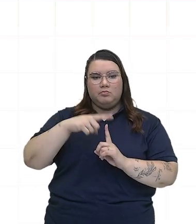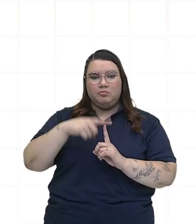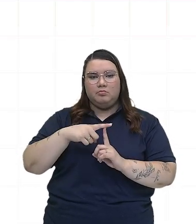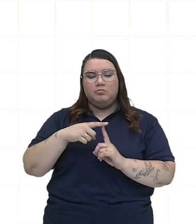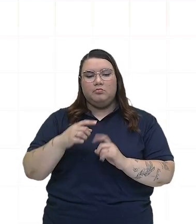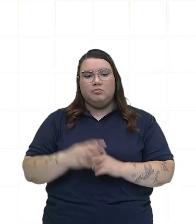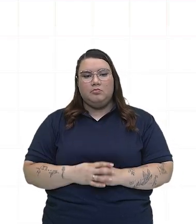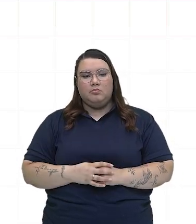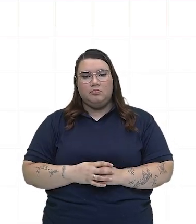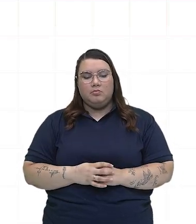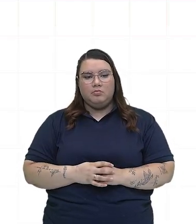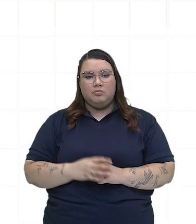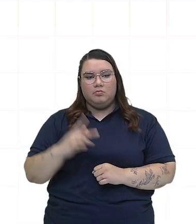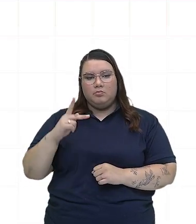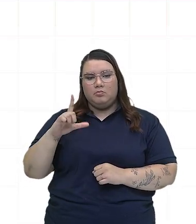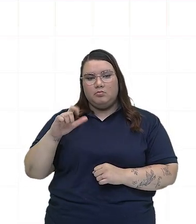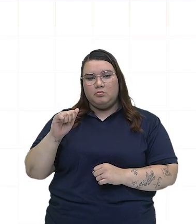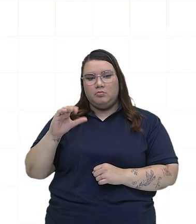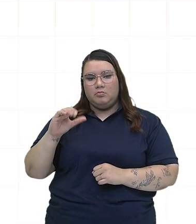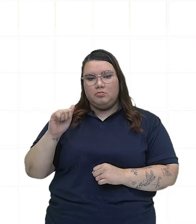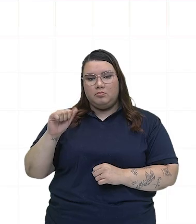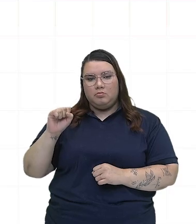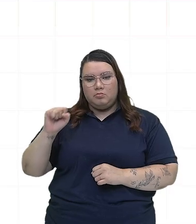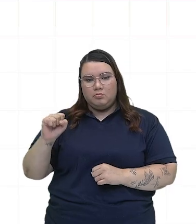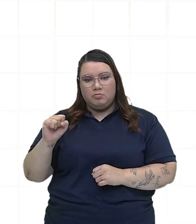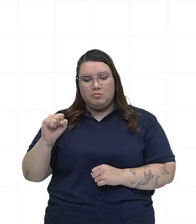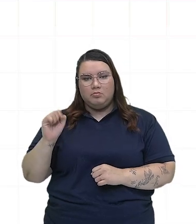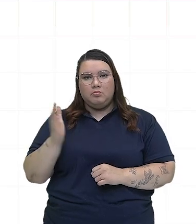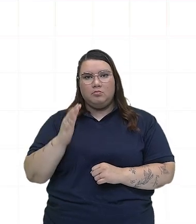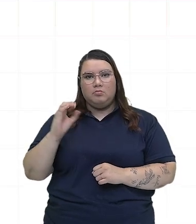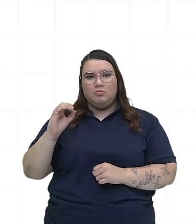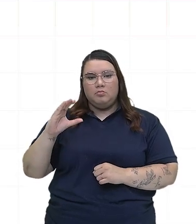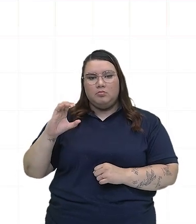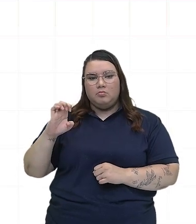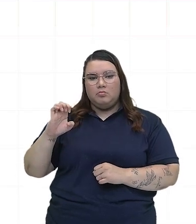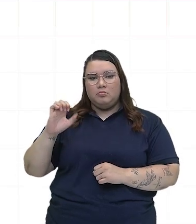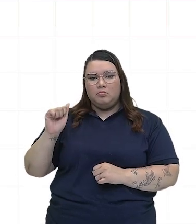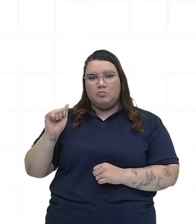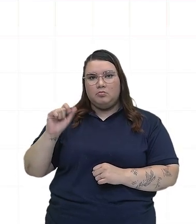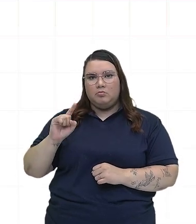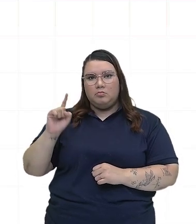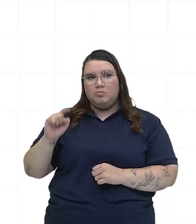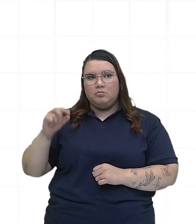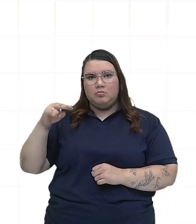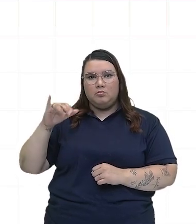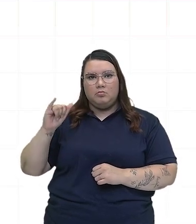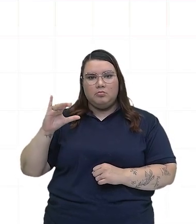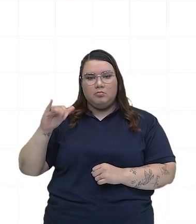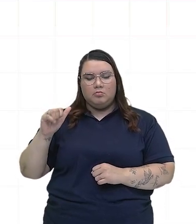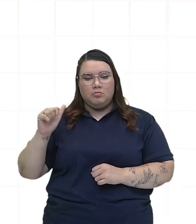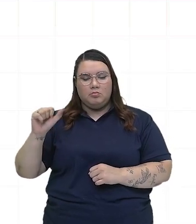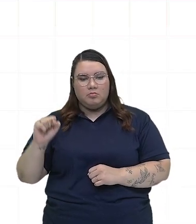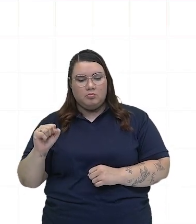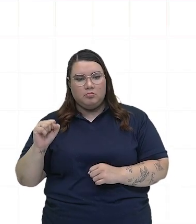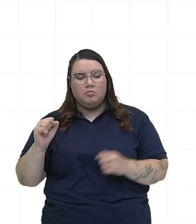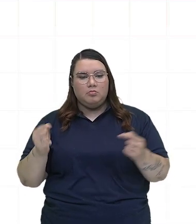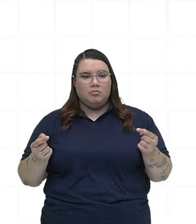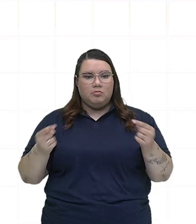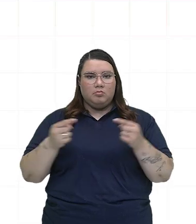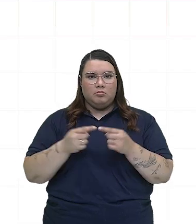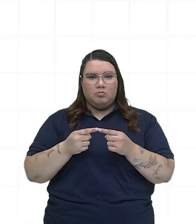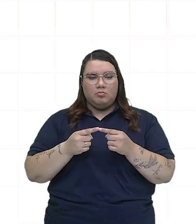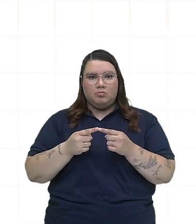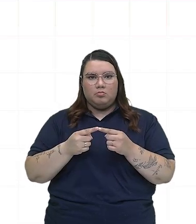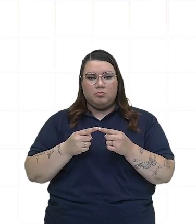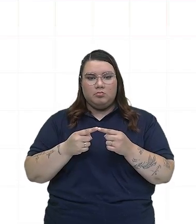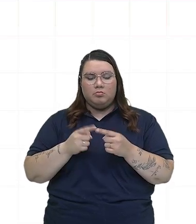elas podem ser classificadas como essas placas continentais, perdão, elas podem ser classificadas, né, essas